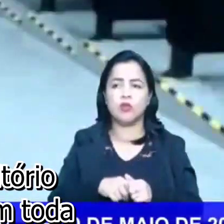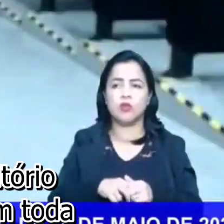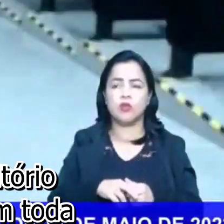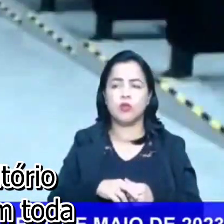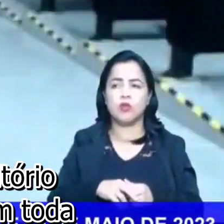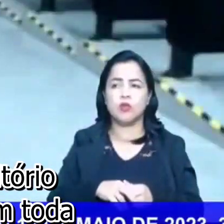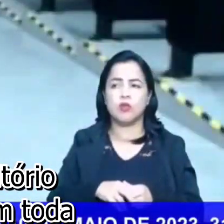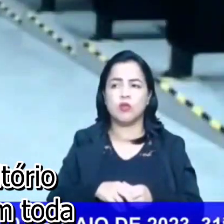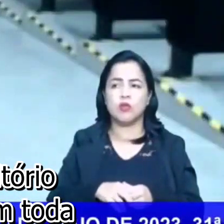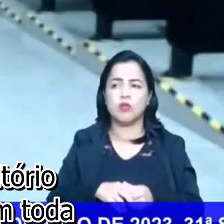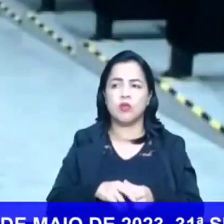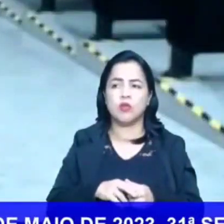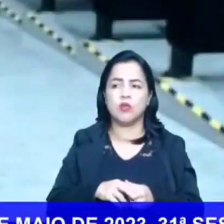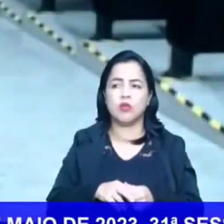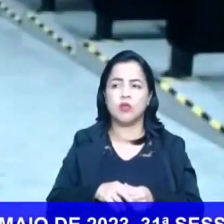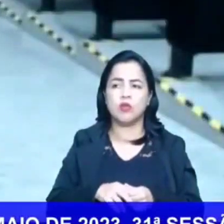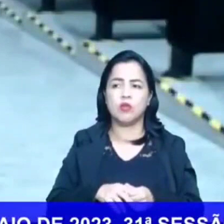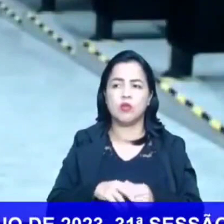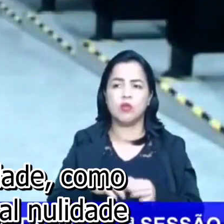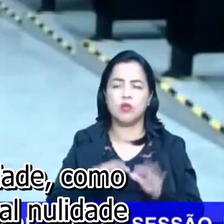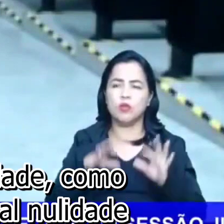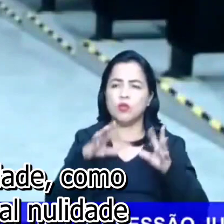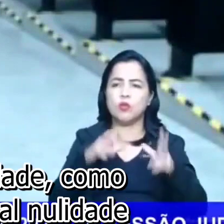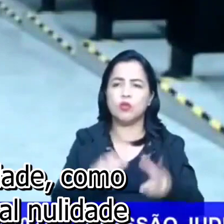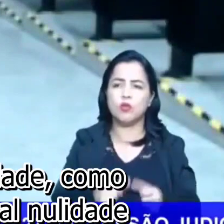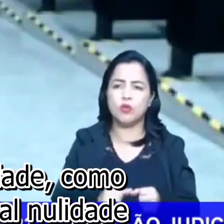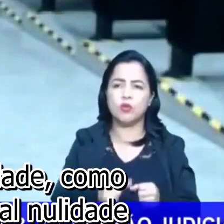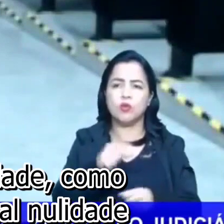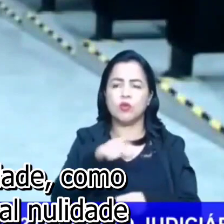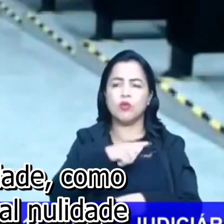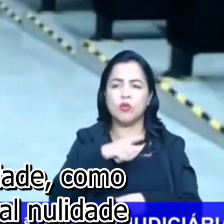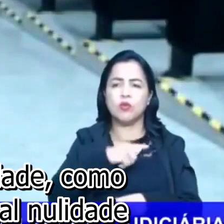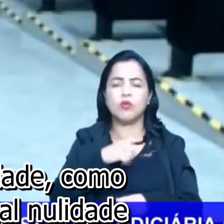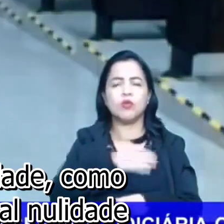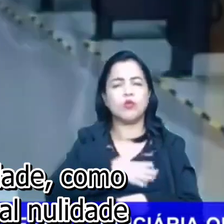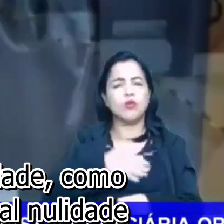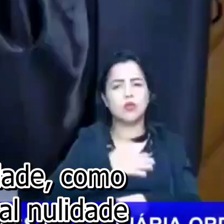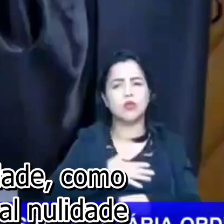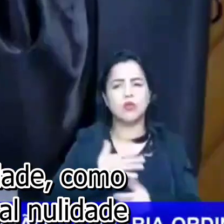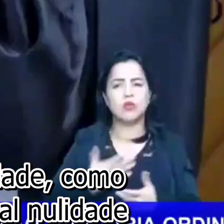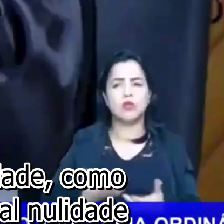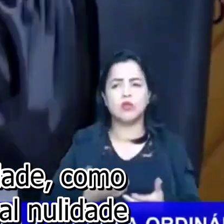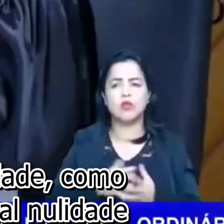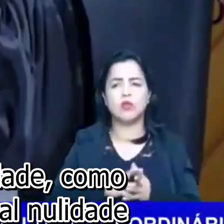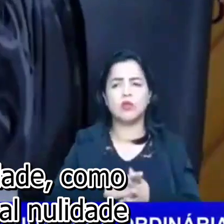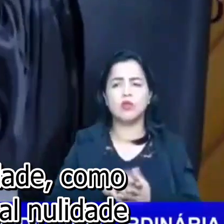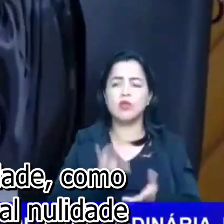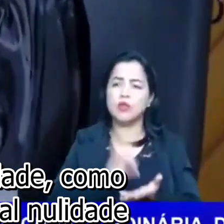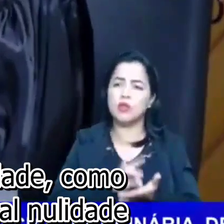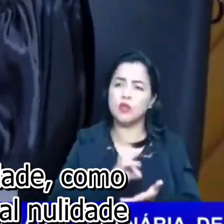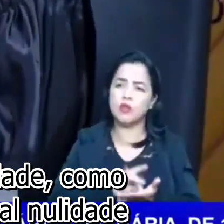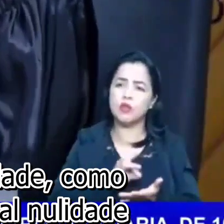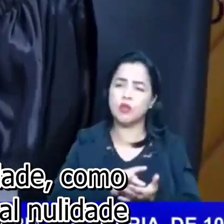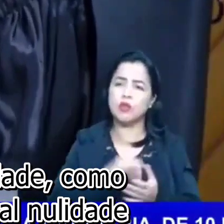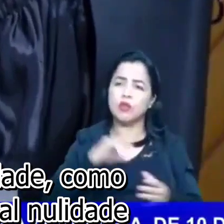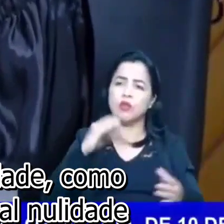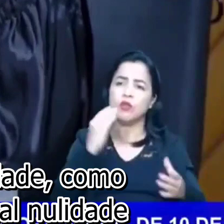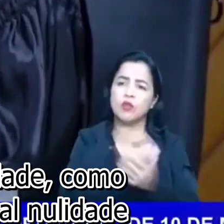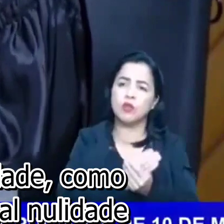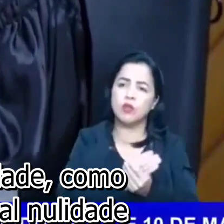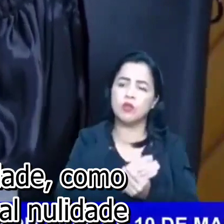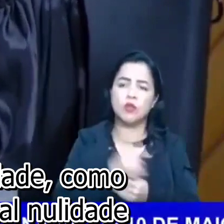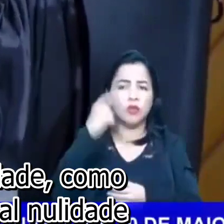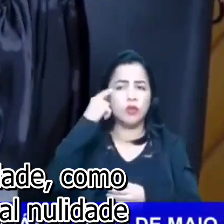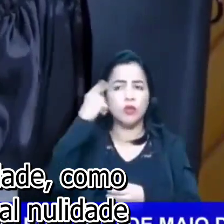permita, com toda assim, a cortesia, logicamente. Na verdade, como o processo estava pautado, eu